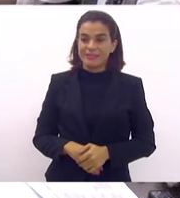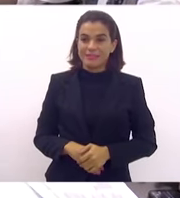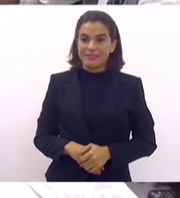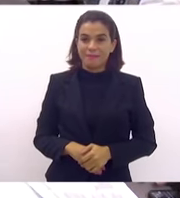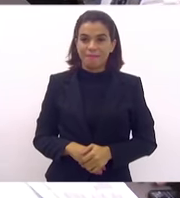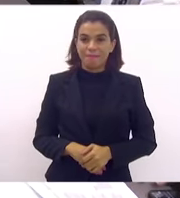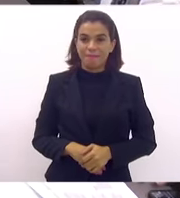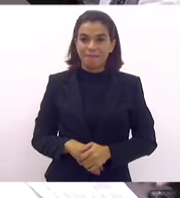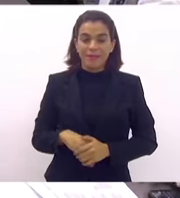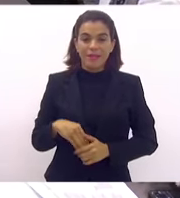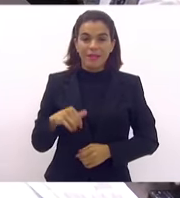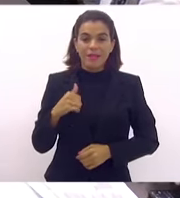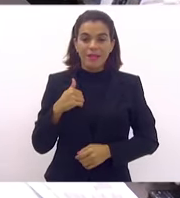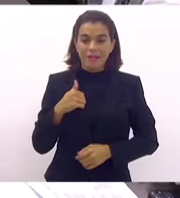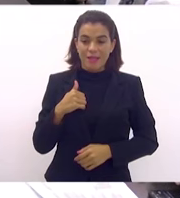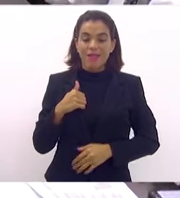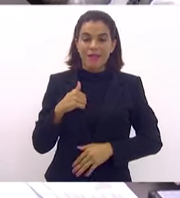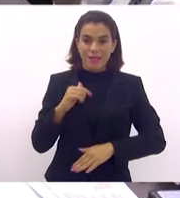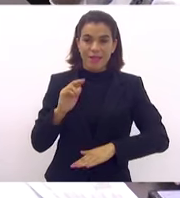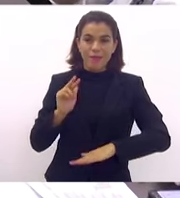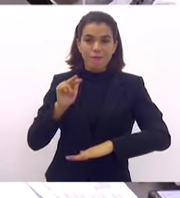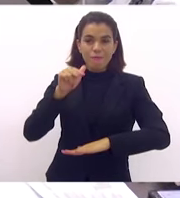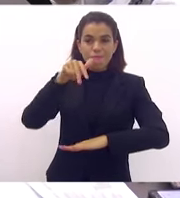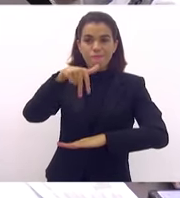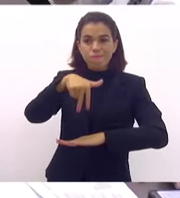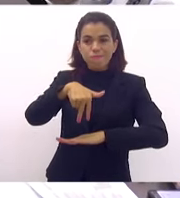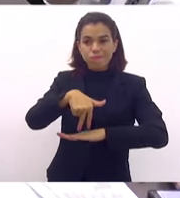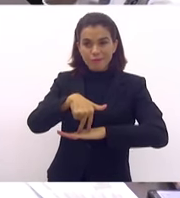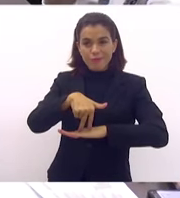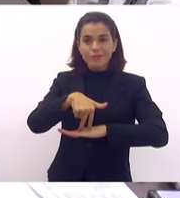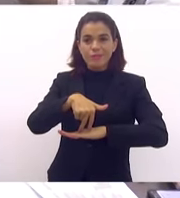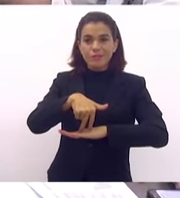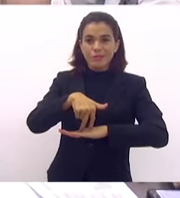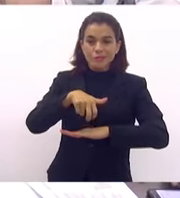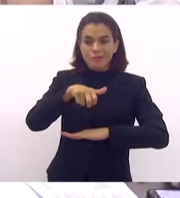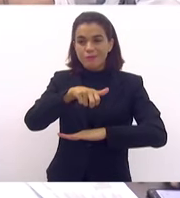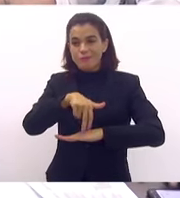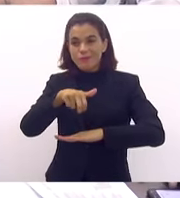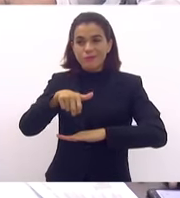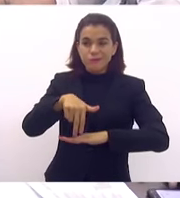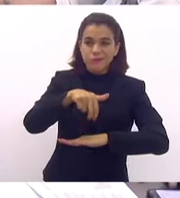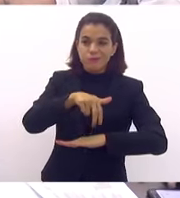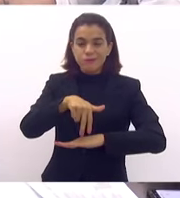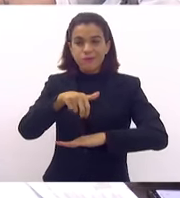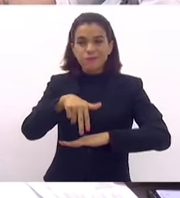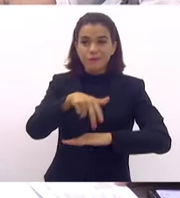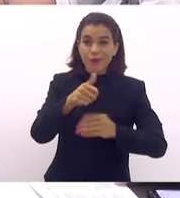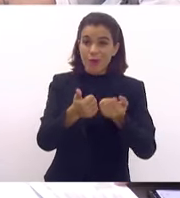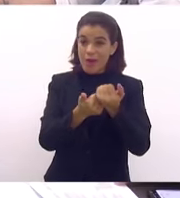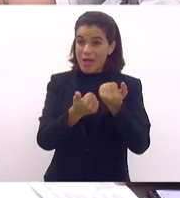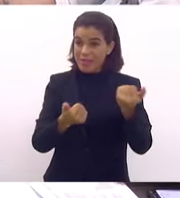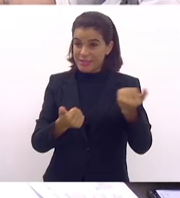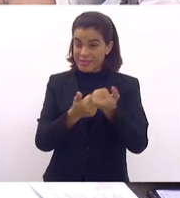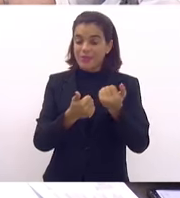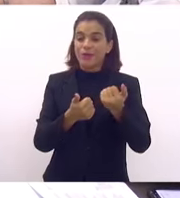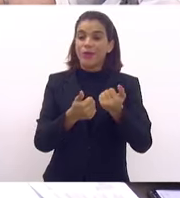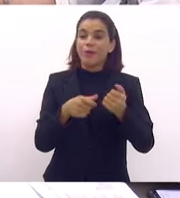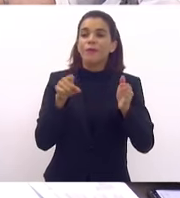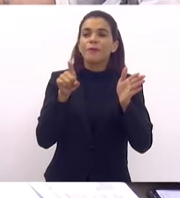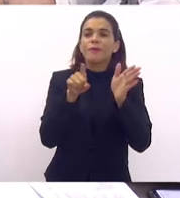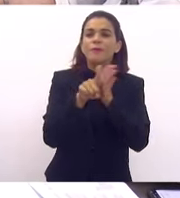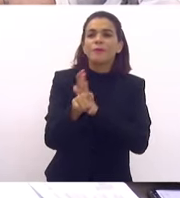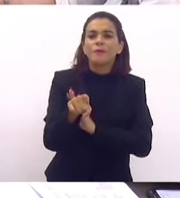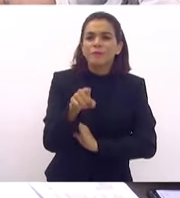Eu levantei daqui, fui lá ao Amorim Júnior e perguntei a ele se